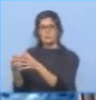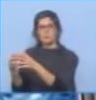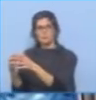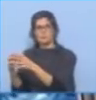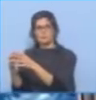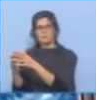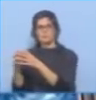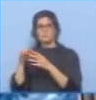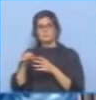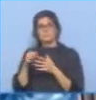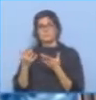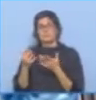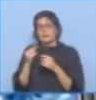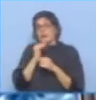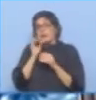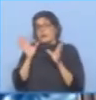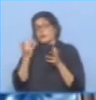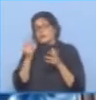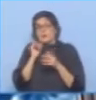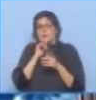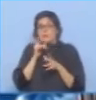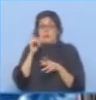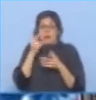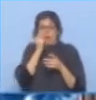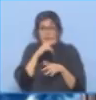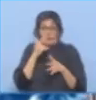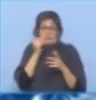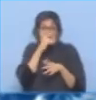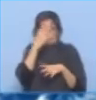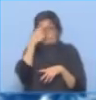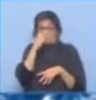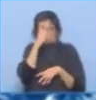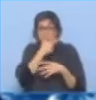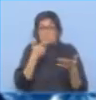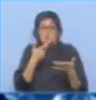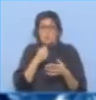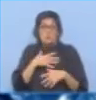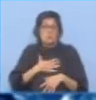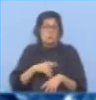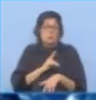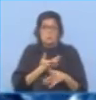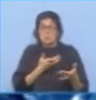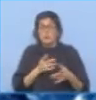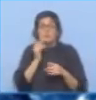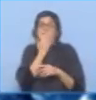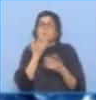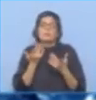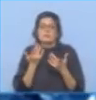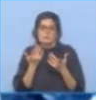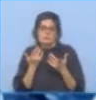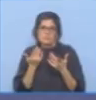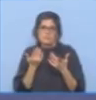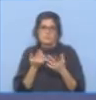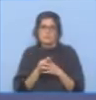houve 2% que não gostaram, não é? Ou que não sentiram nada. Há sempre coisas que podem marcar uma pessoa de uma maneira menos boa,